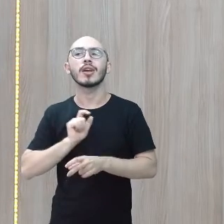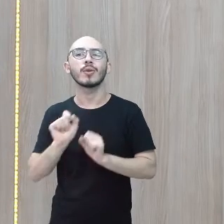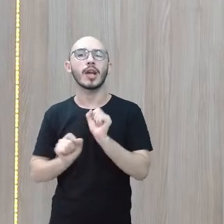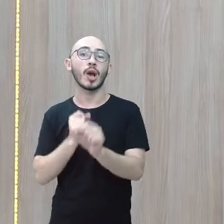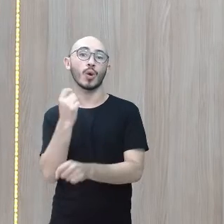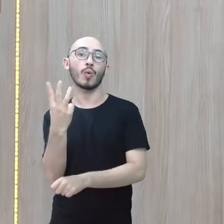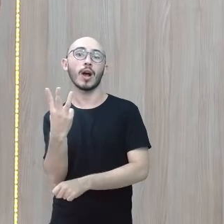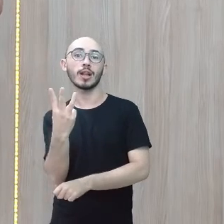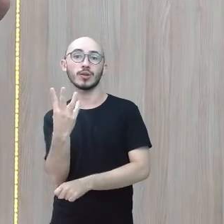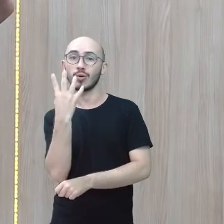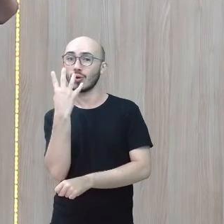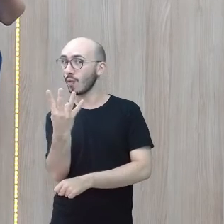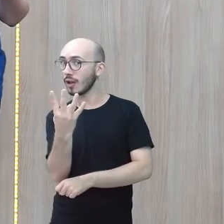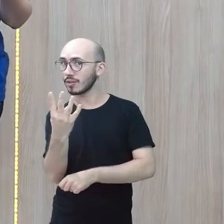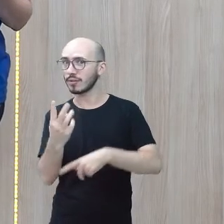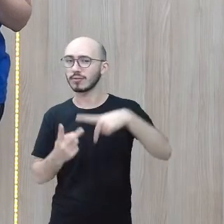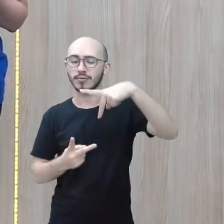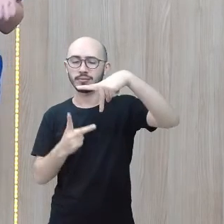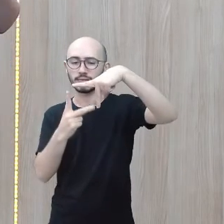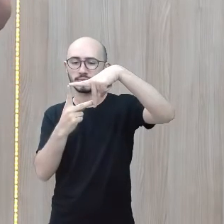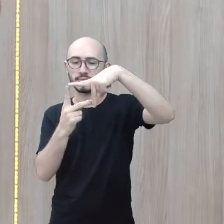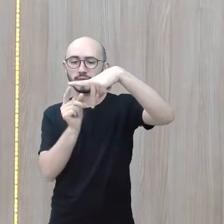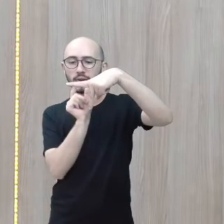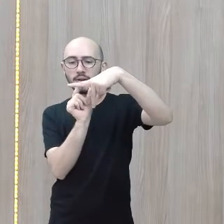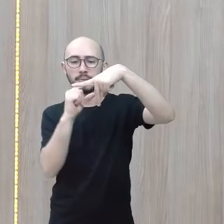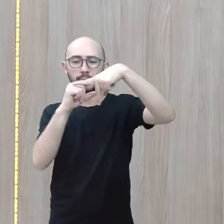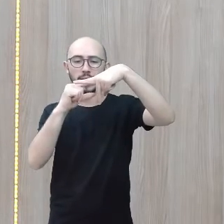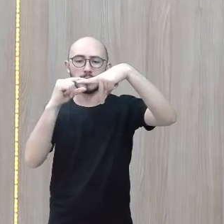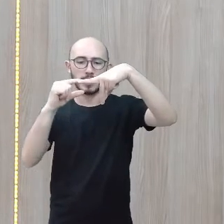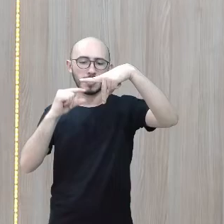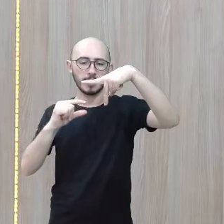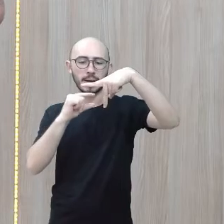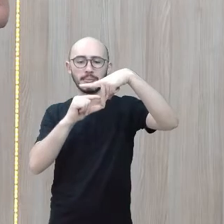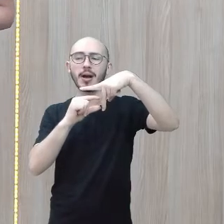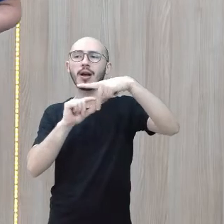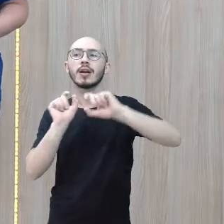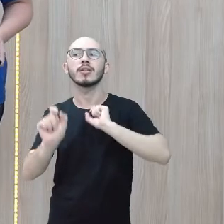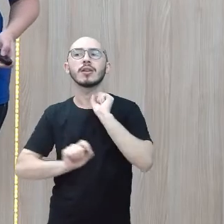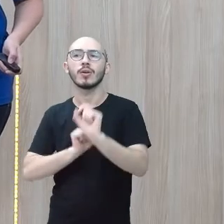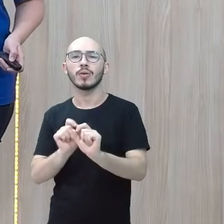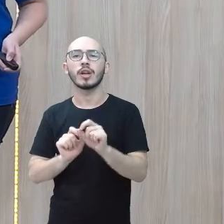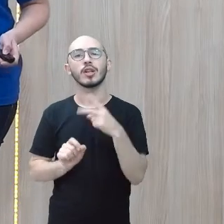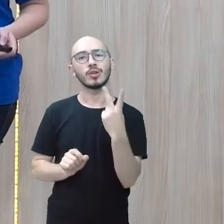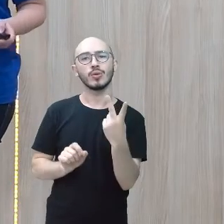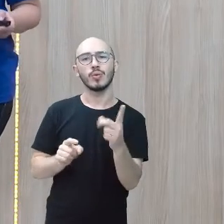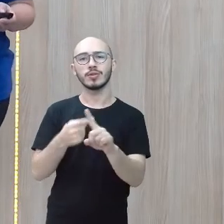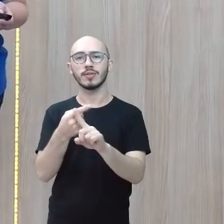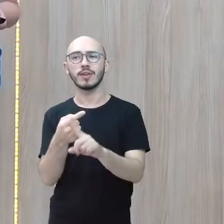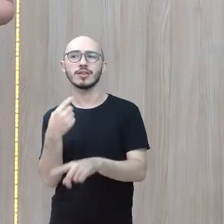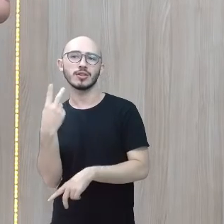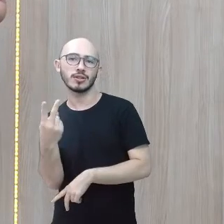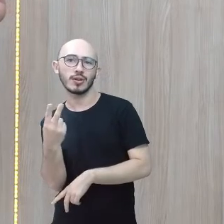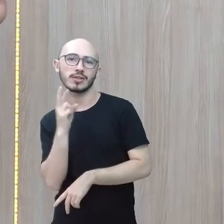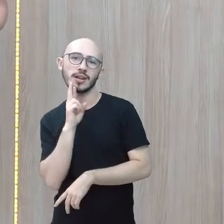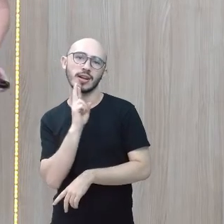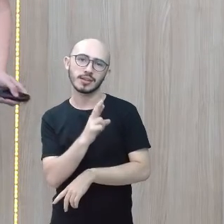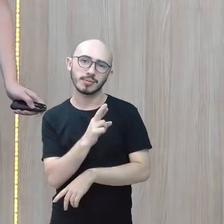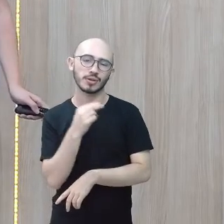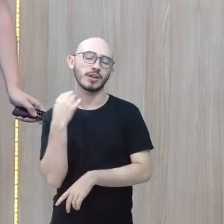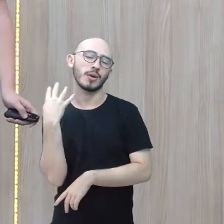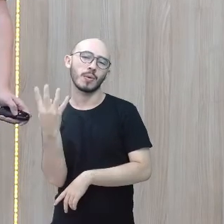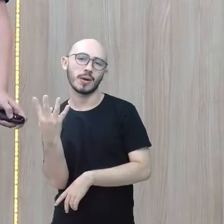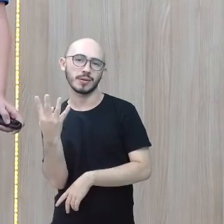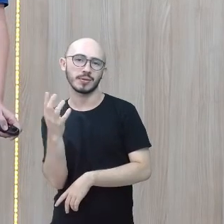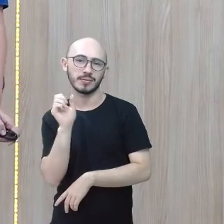4 quadradinhos. Isso significa que a gente está multiplicando 2 por ele mesmo, né? 2 vezes 2 vai dar igual a